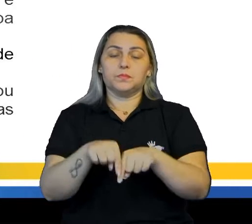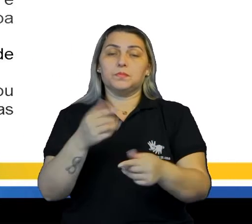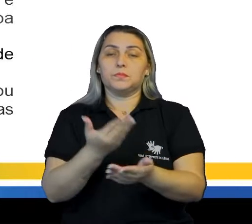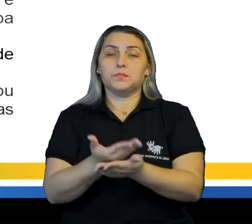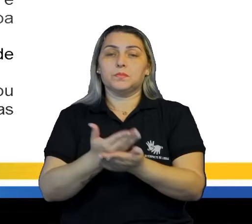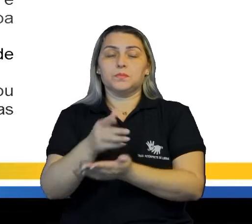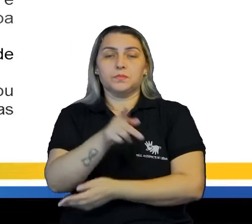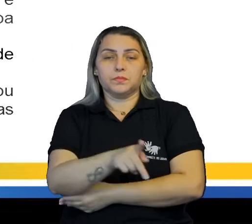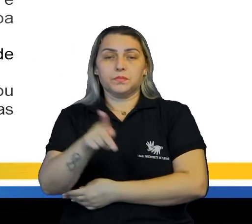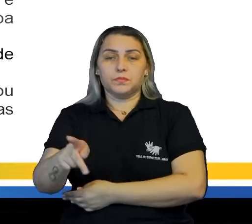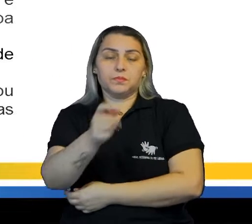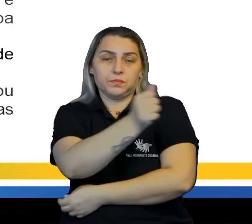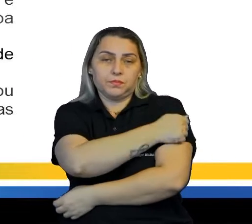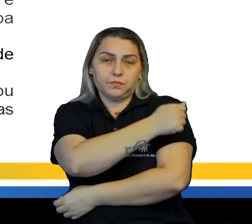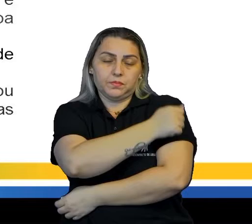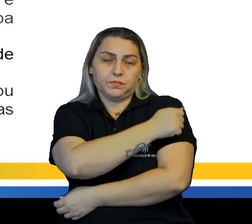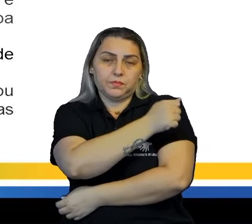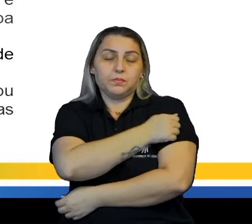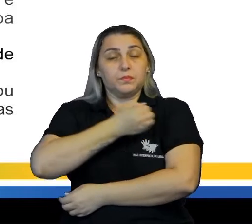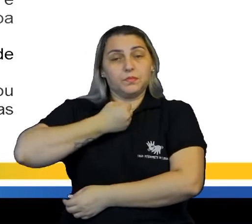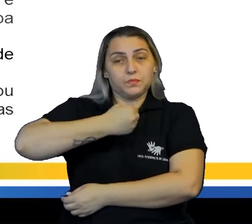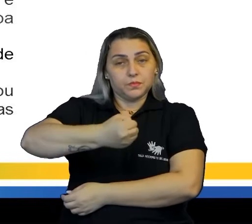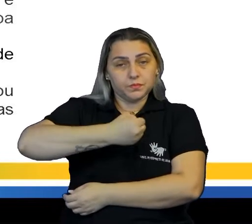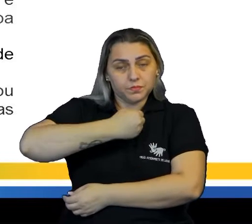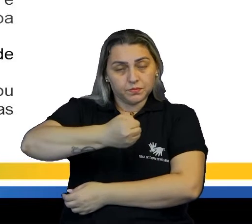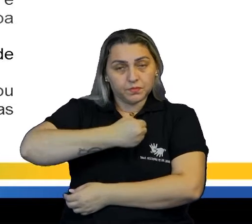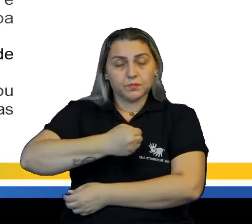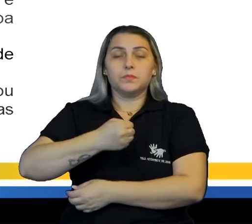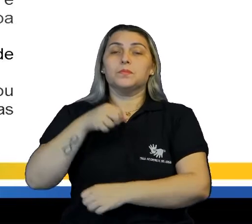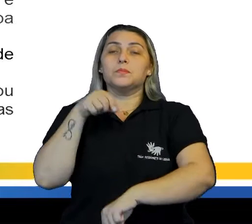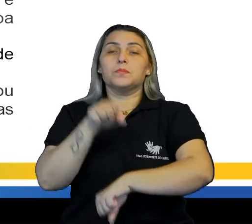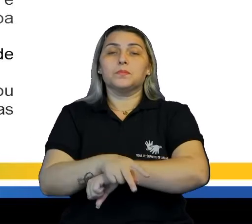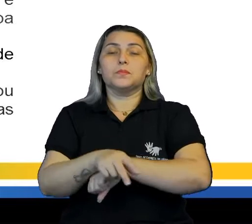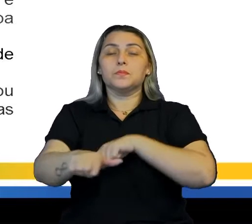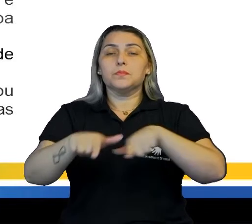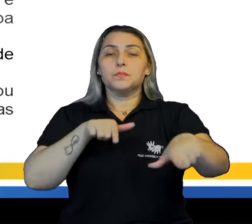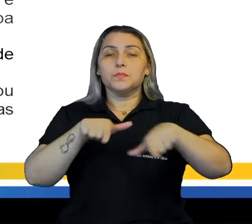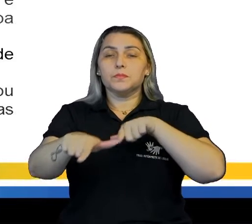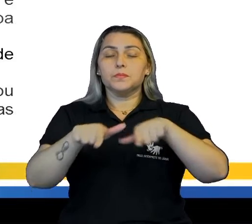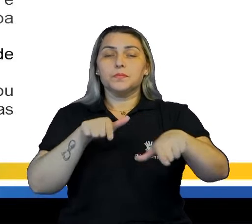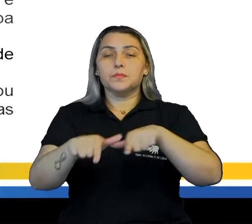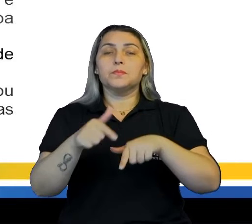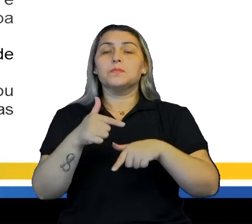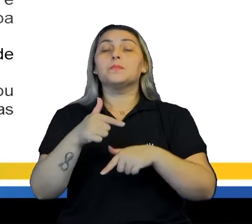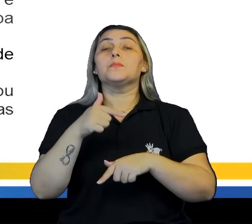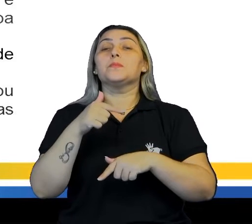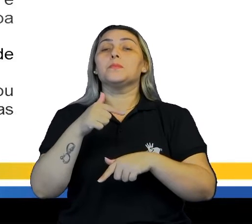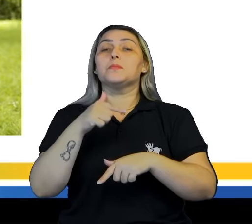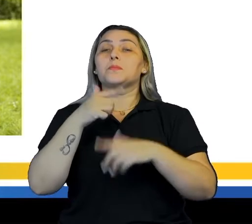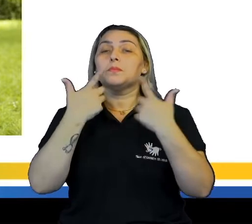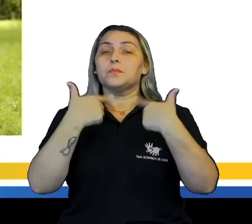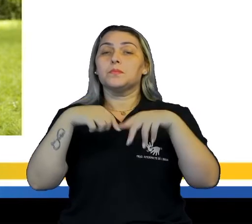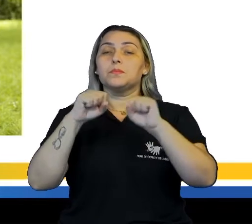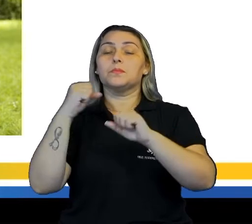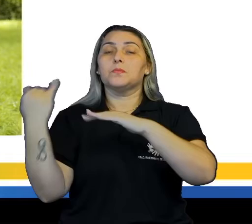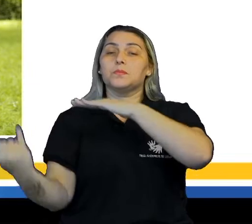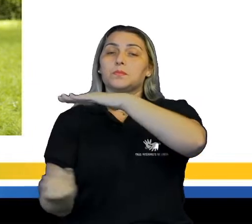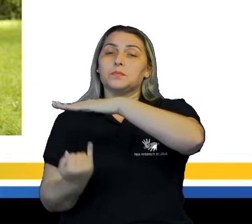que há a professora e os alunos, e a entrevista de emprego. Então, vamos à linguagem informal.